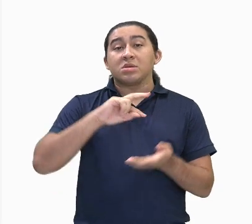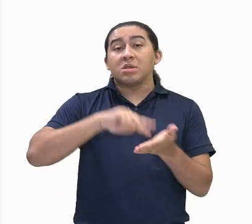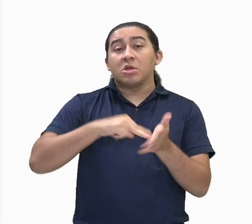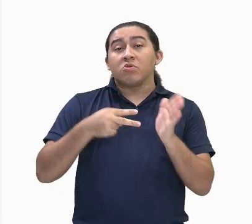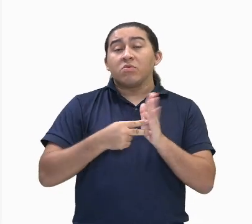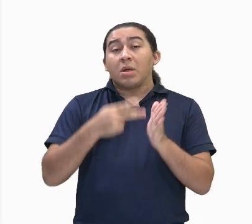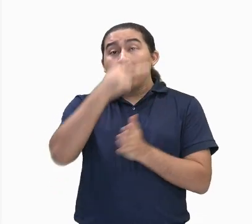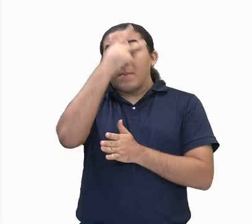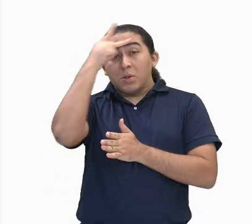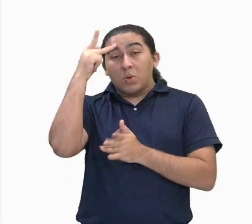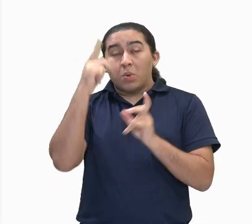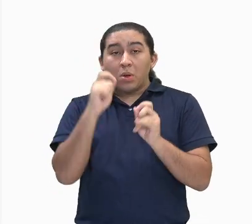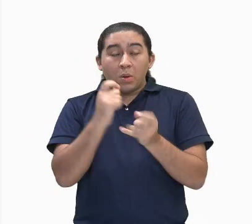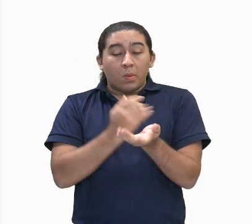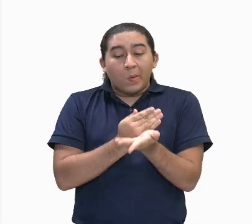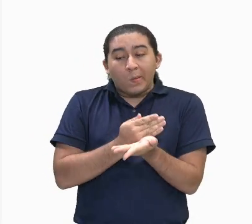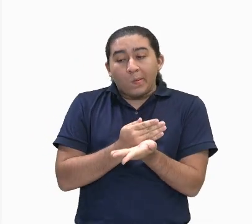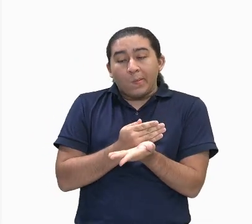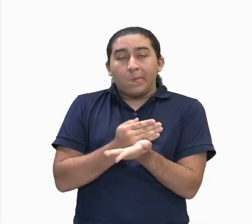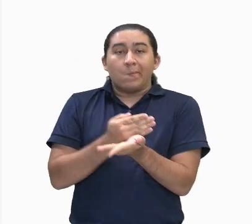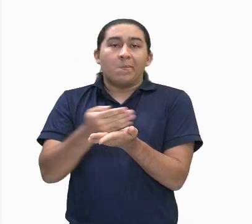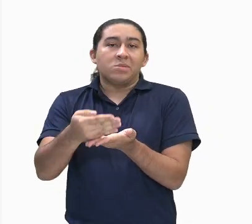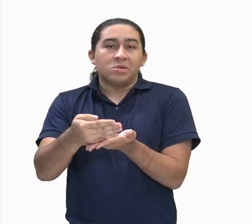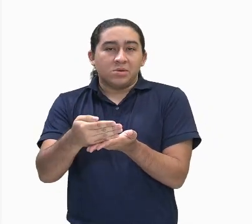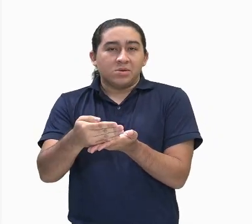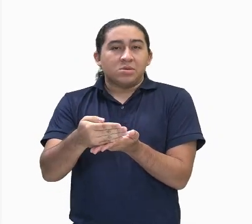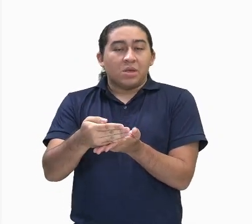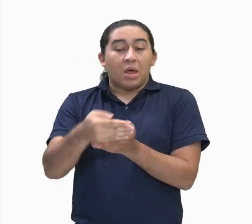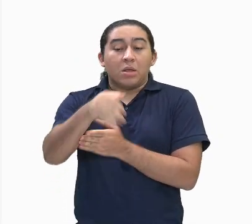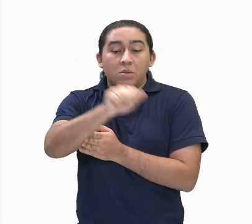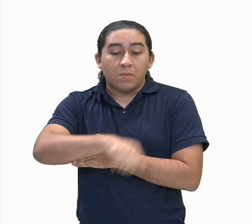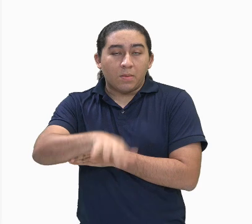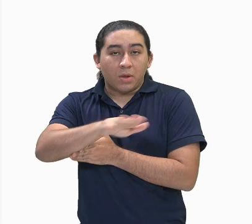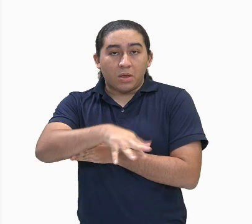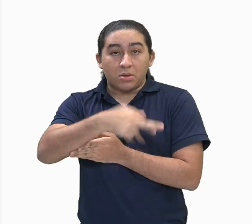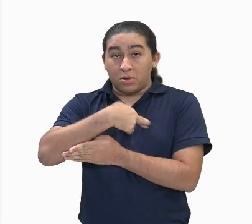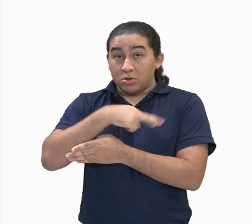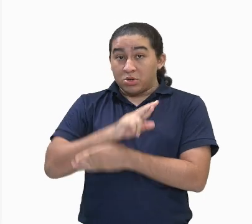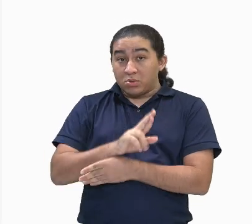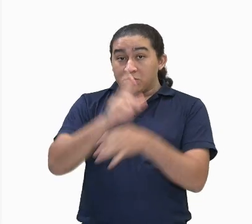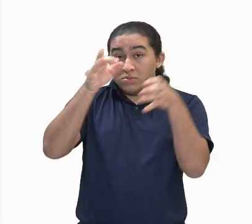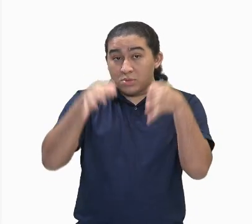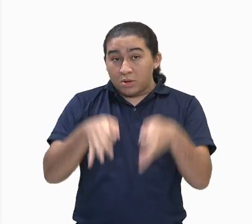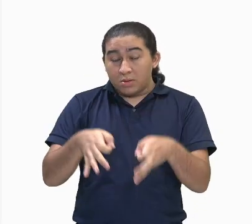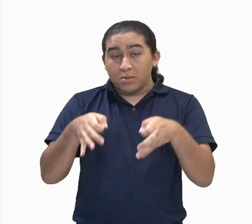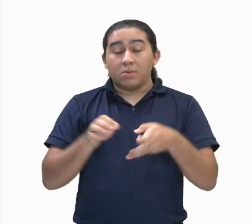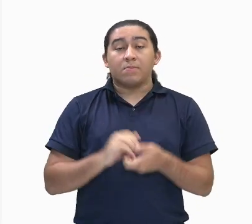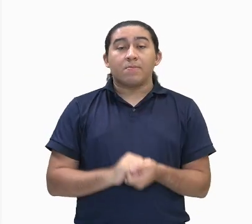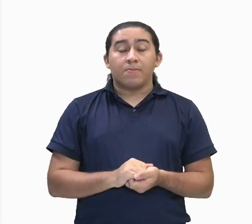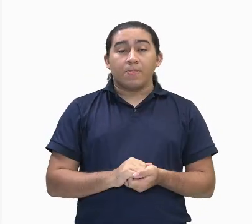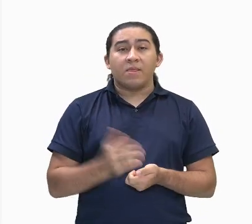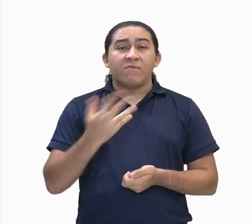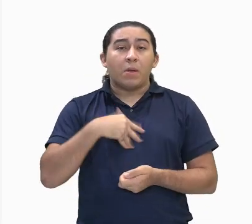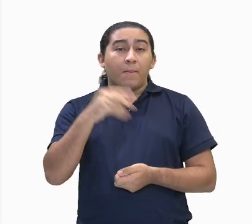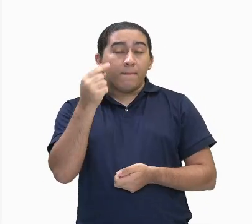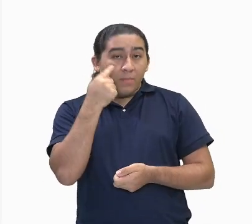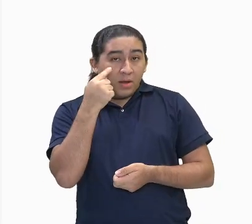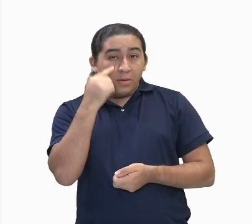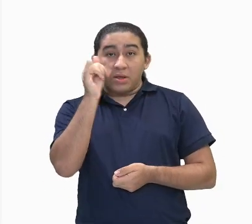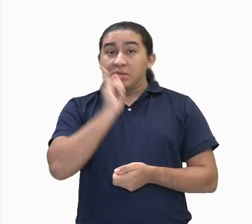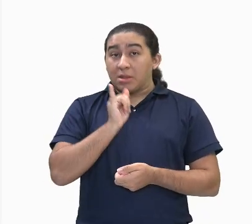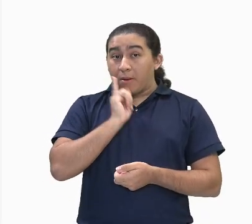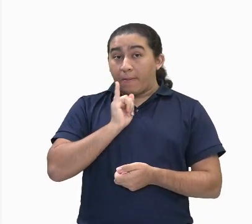né, de nascimento, que marca os primeiros passos da pessoa em uma religião. Vamos ver alguns exemplos